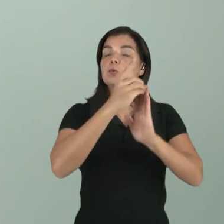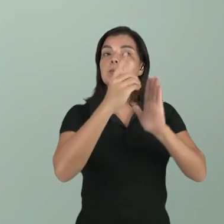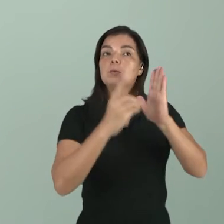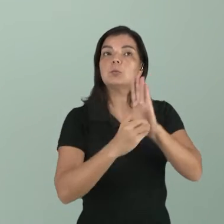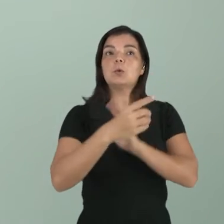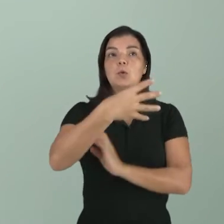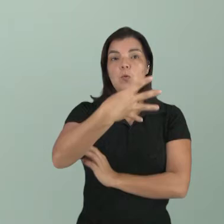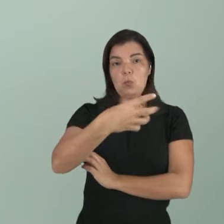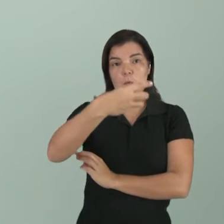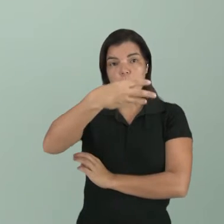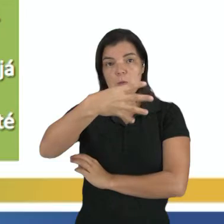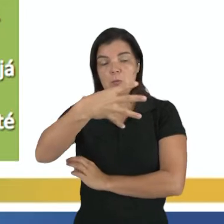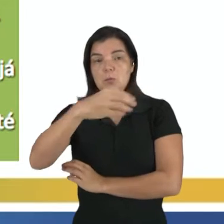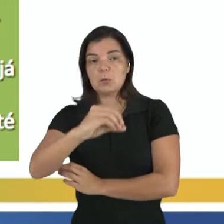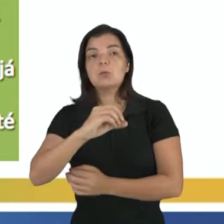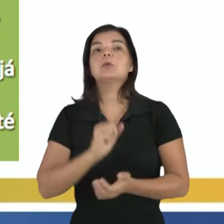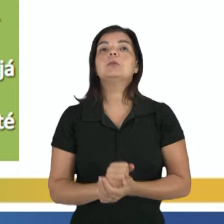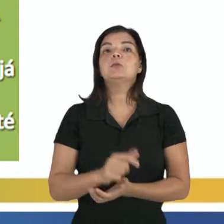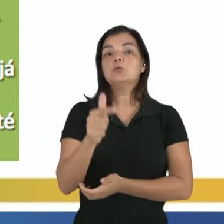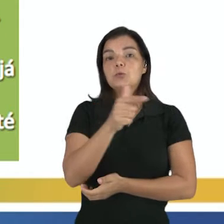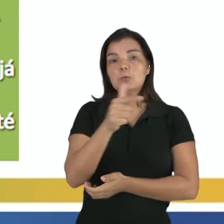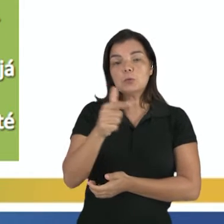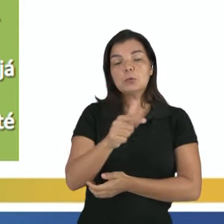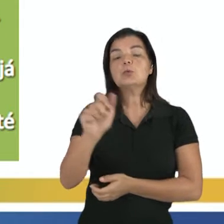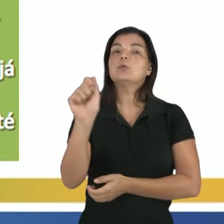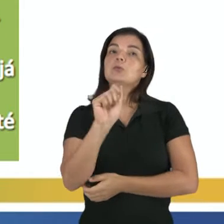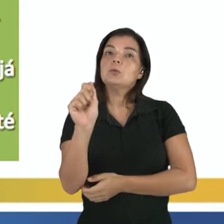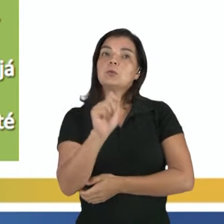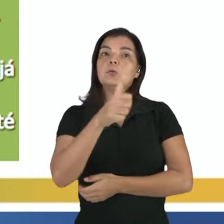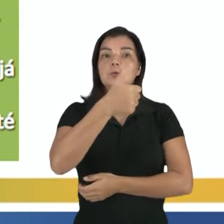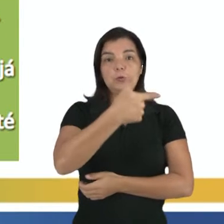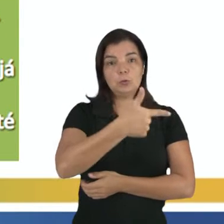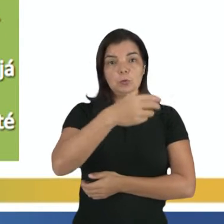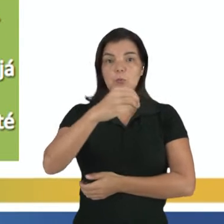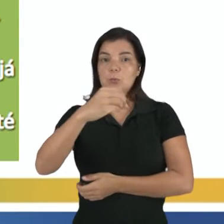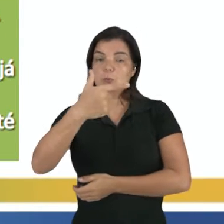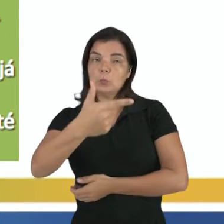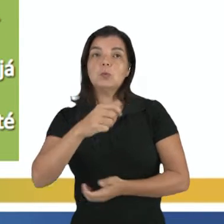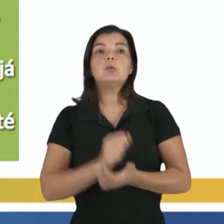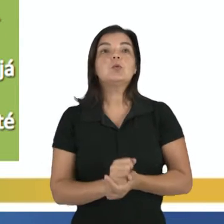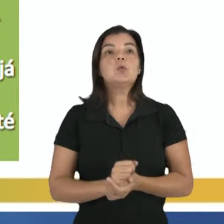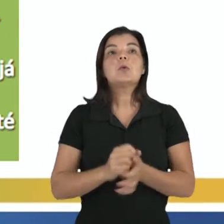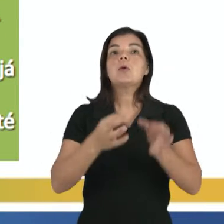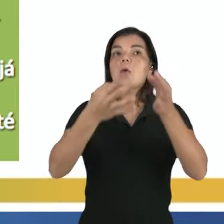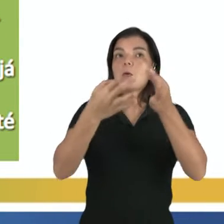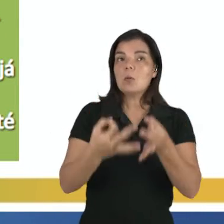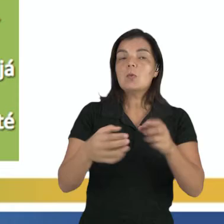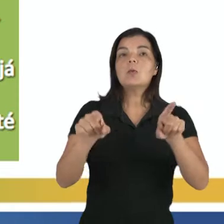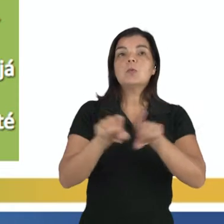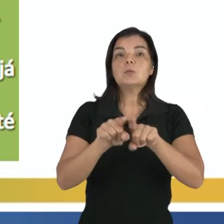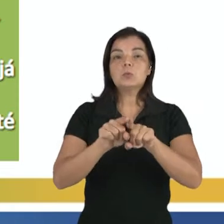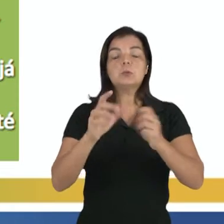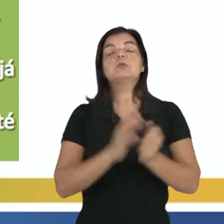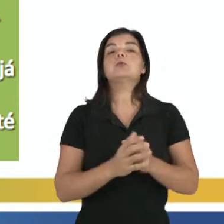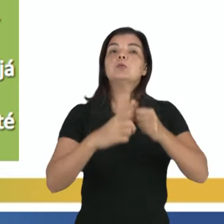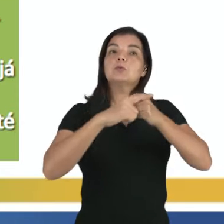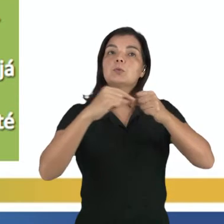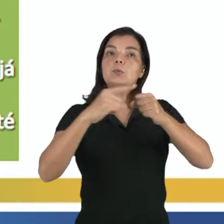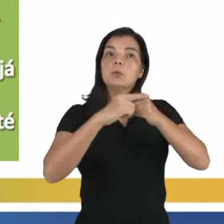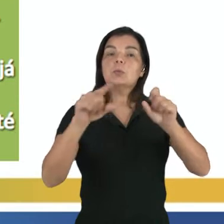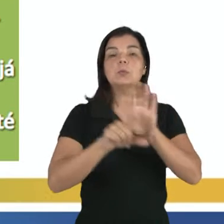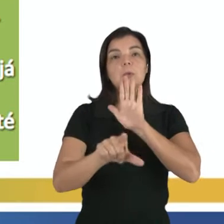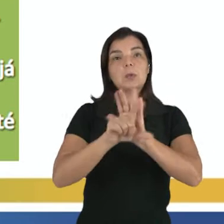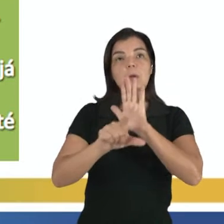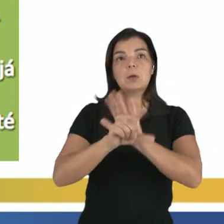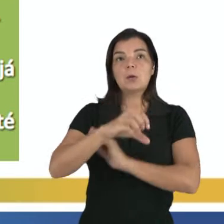Decreto 4.340, de 22 de agosto de 2002, que regulamenta, né, regulamenta os artigos da